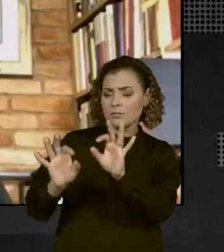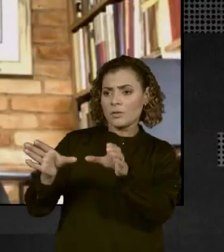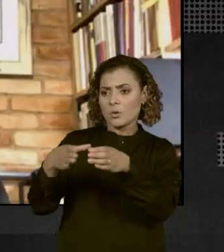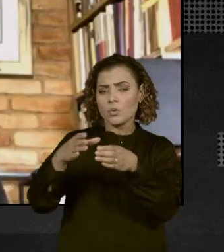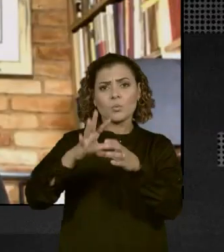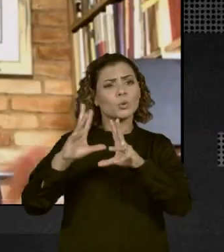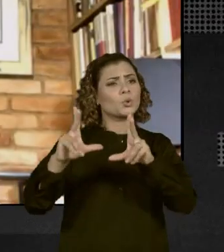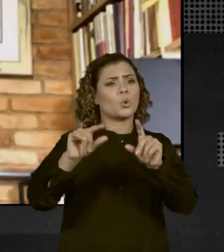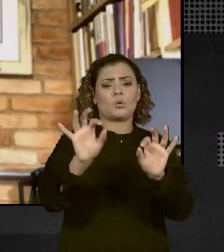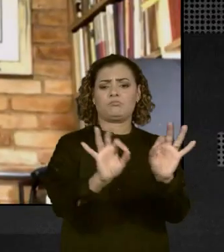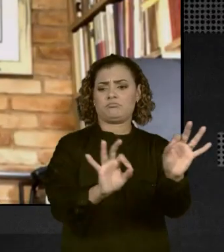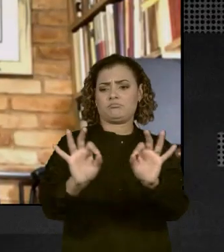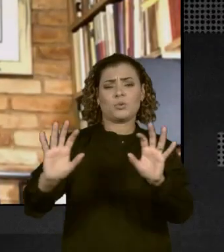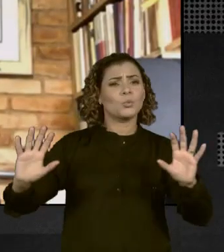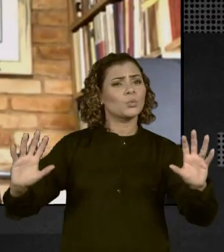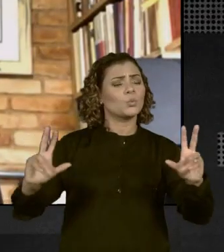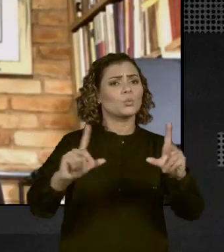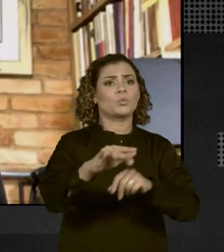entendeu?